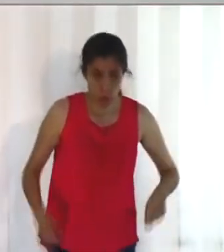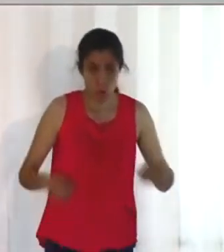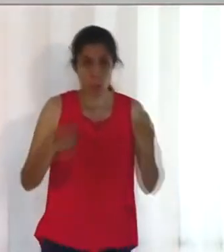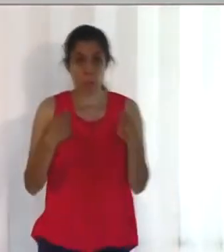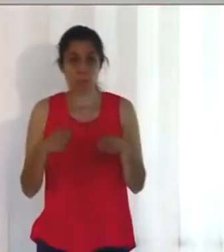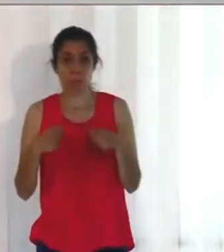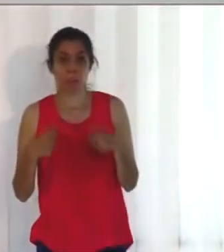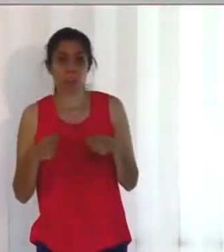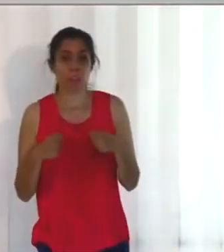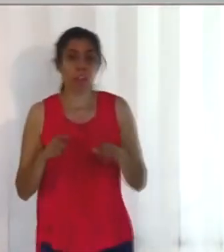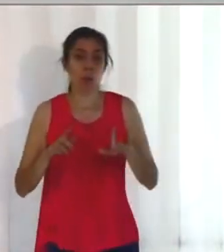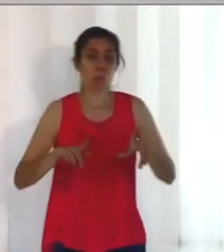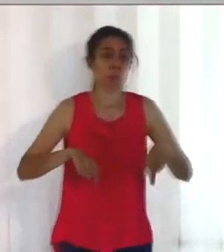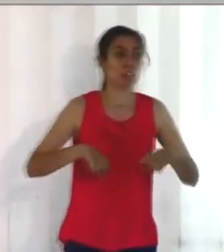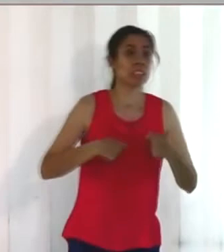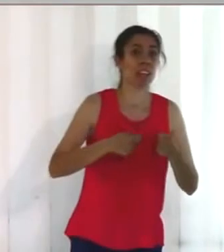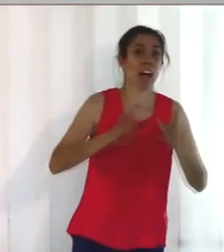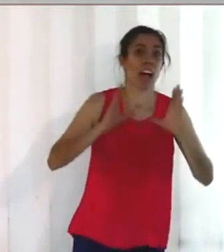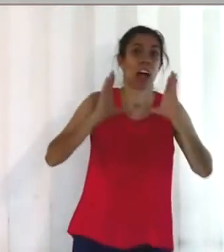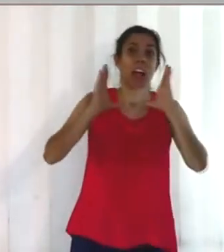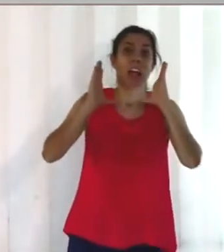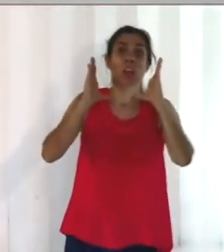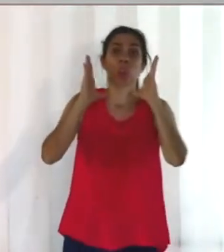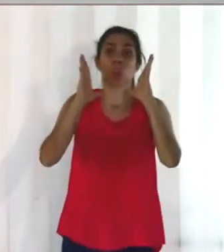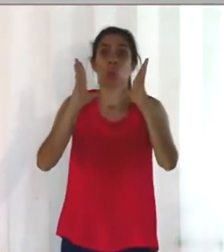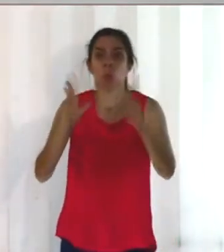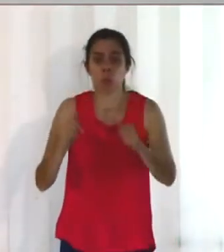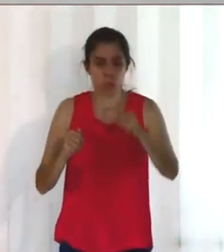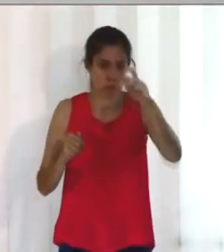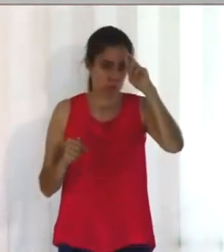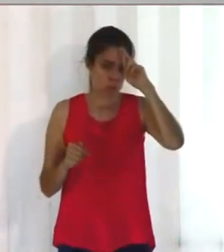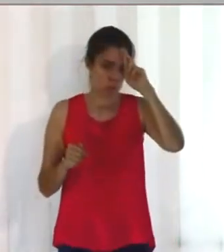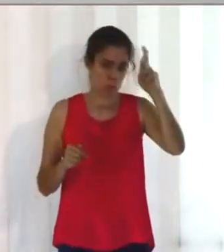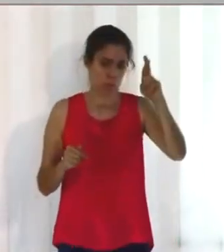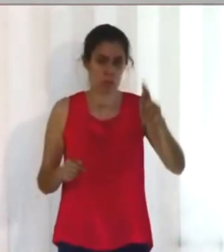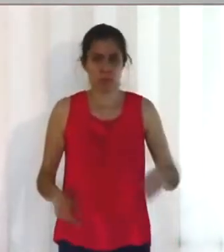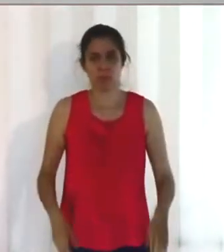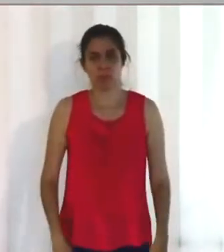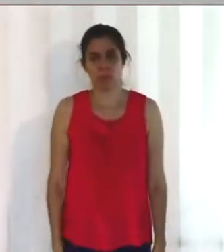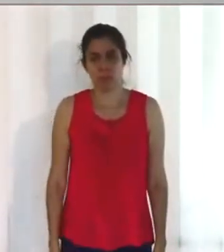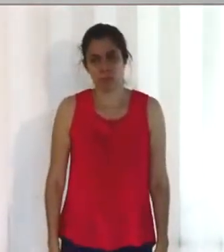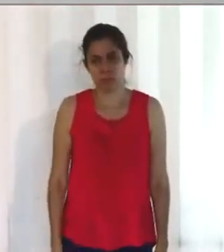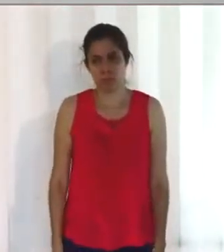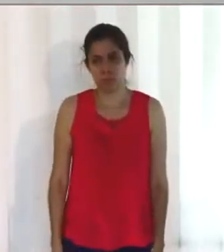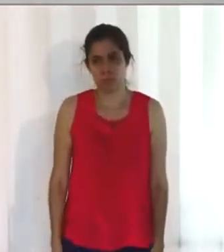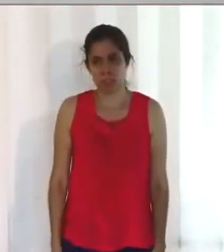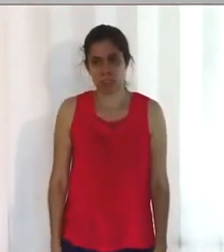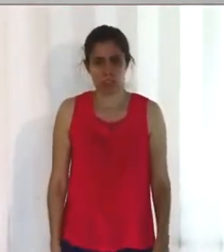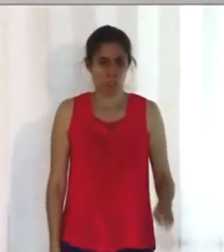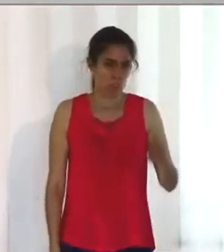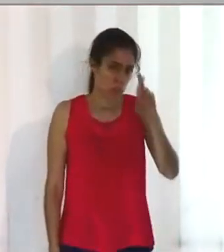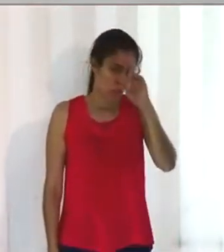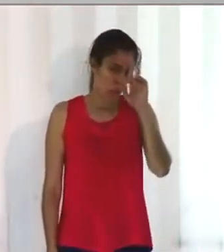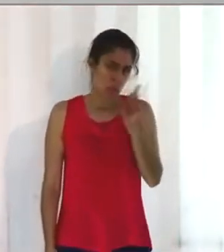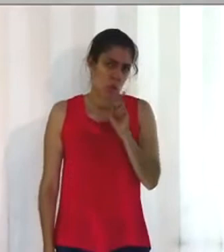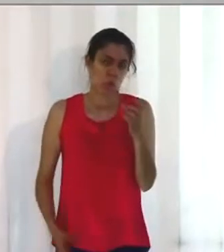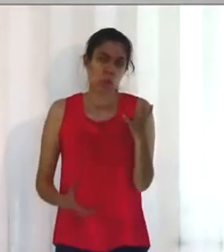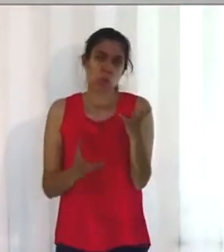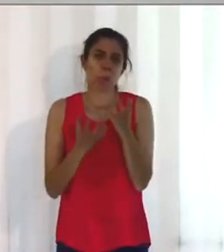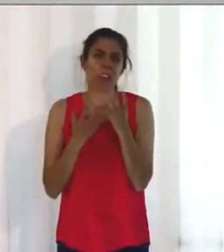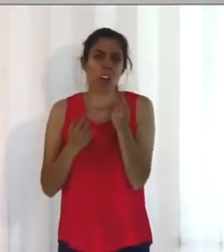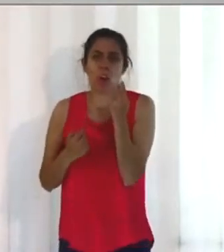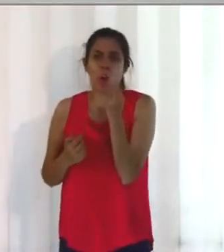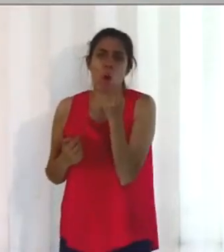Senhor é um dia por semana para ouvir uma pregação, ir a um culto. O Senhor não quer um dia da nossa semana